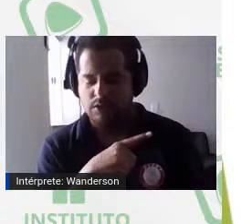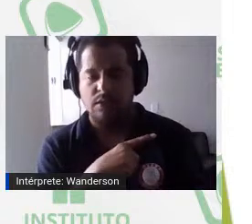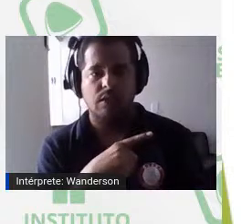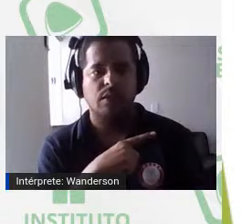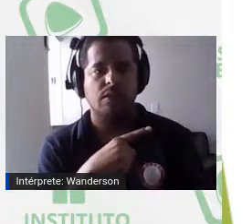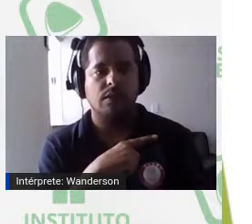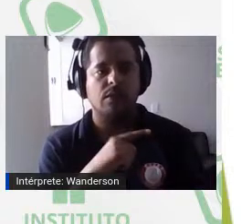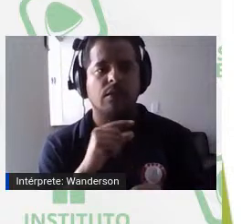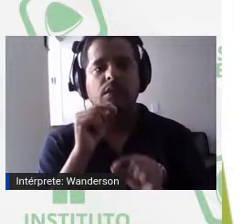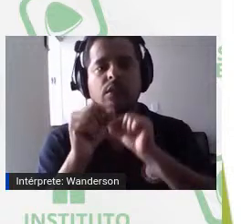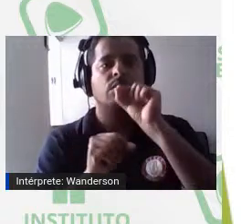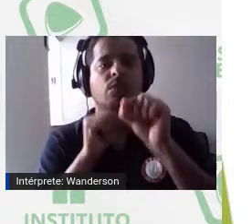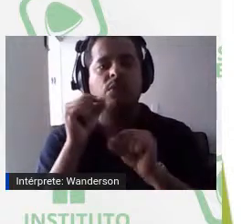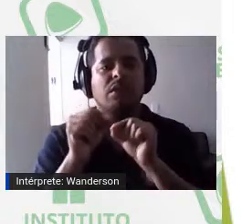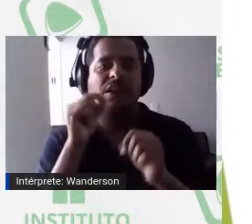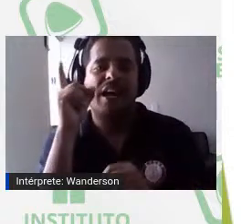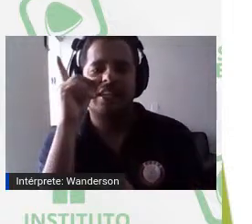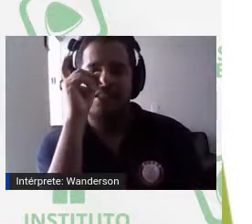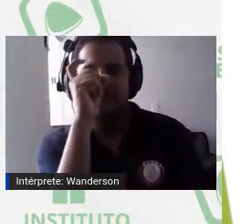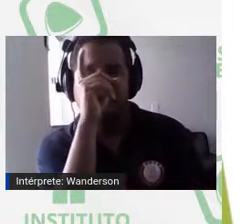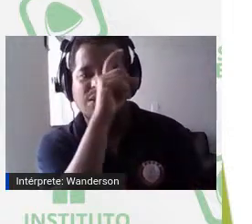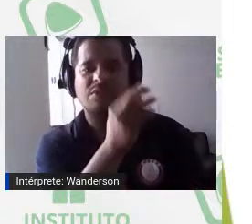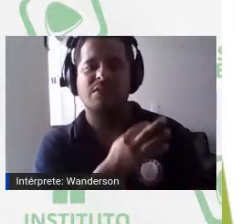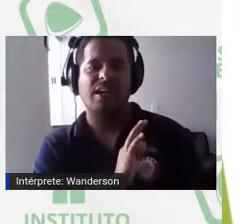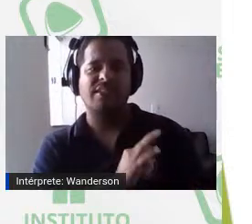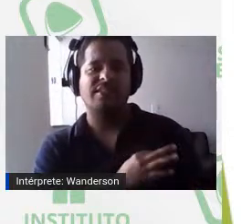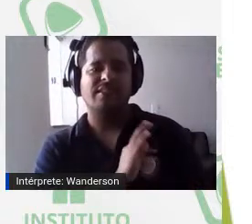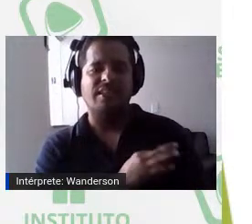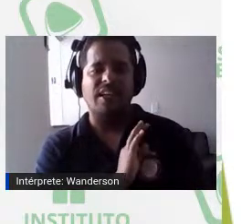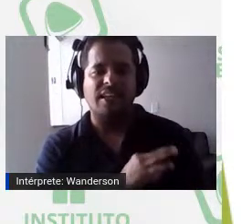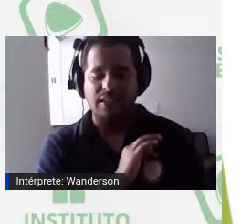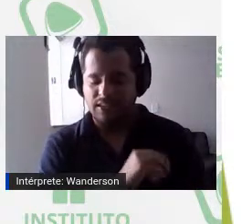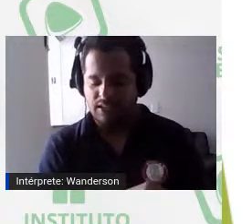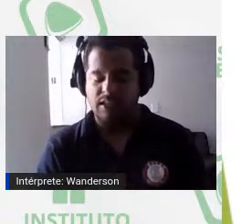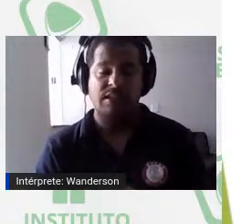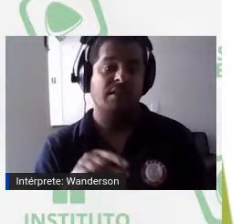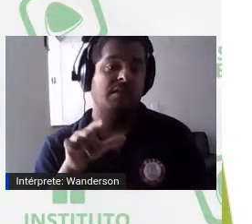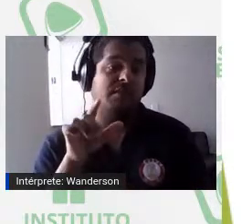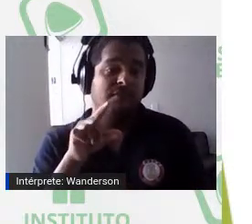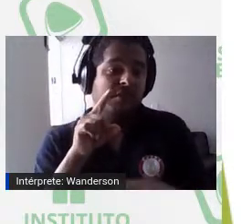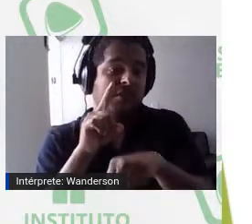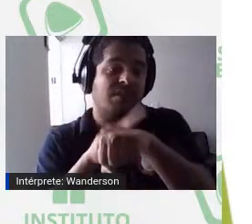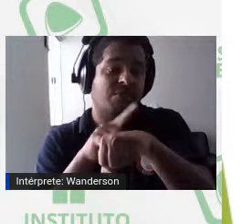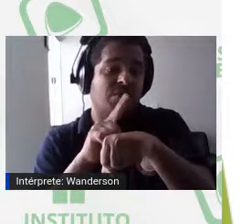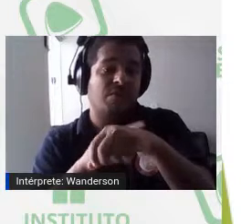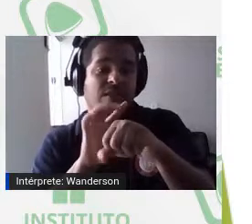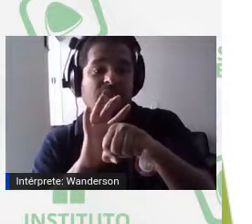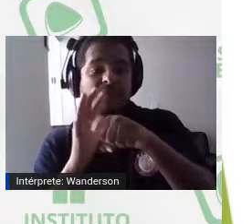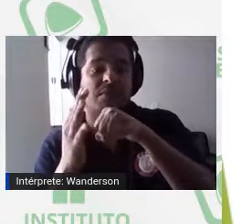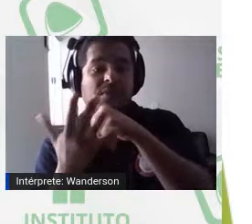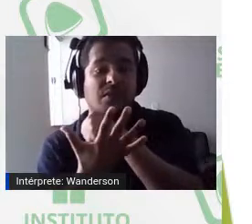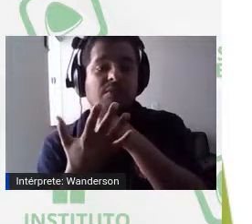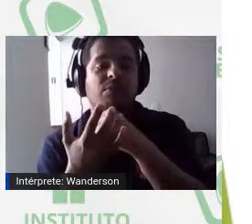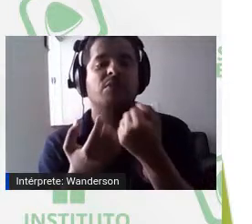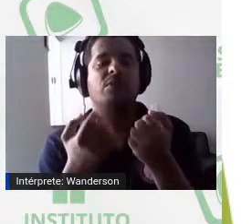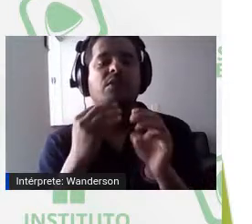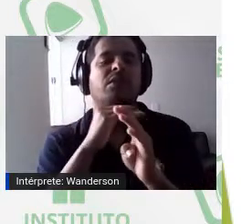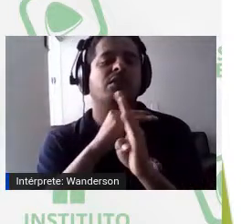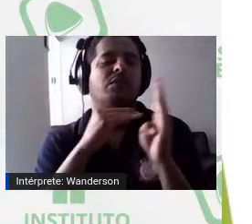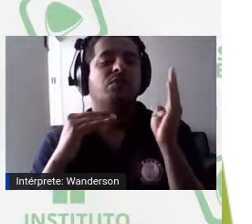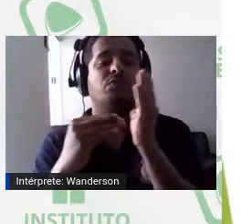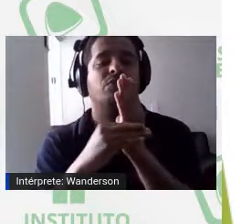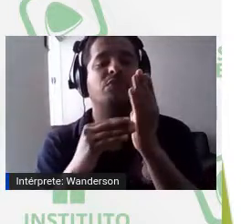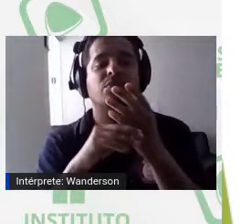melhora, são as dificuldades técnicas existentes, né? Visto que nós estamos no cenário pandêmico e tudo que nós fazemos é de forma